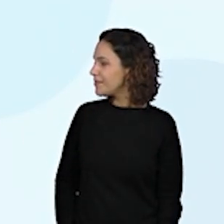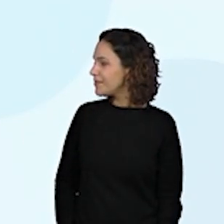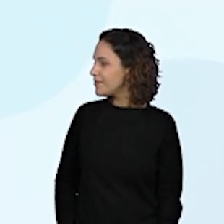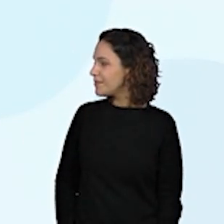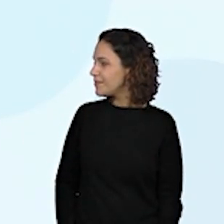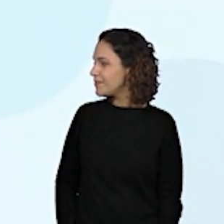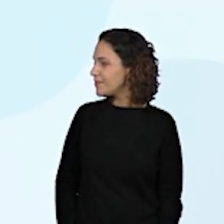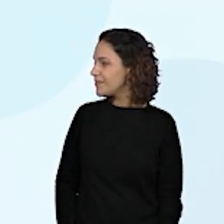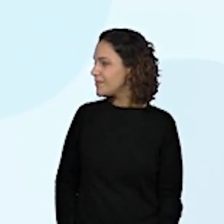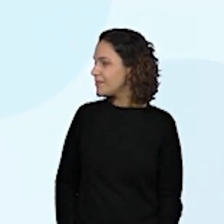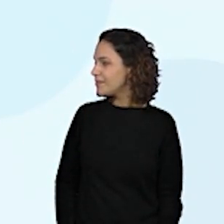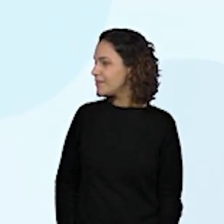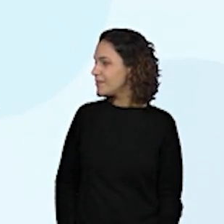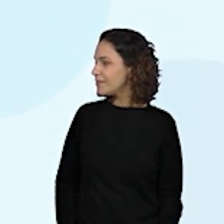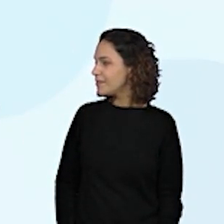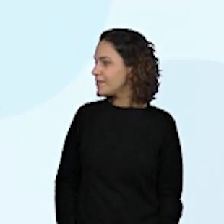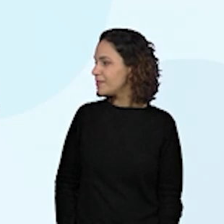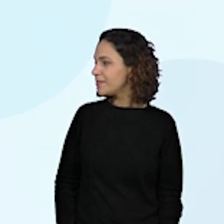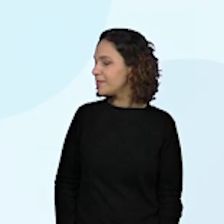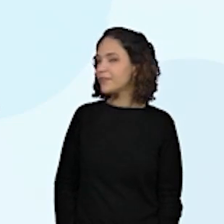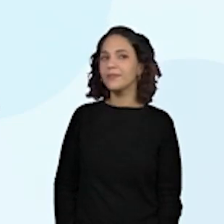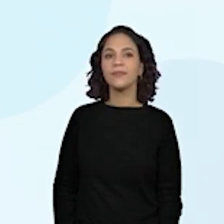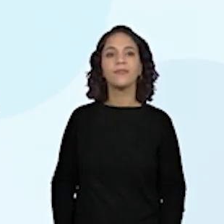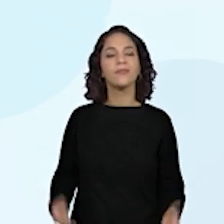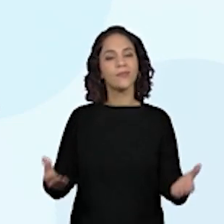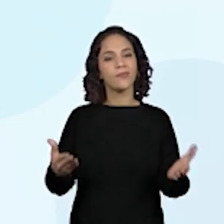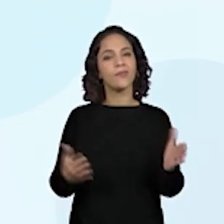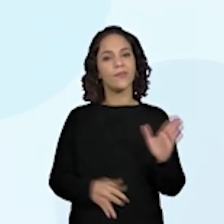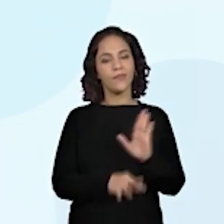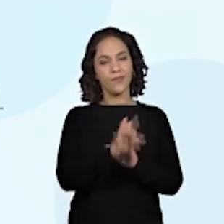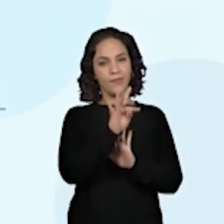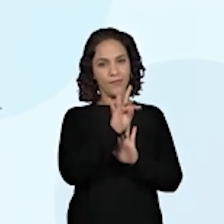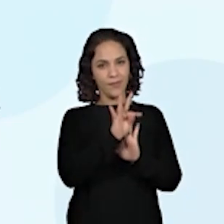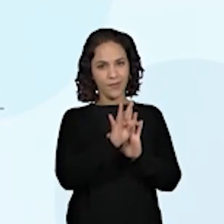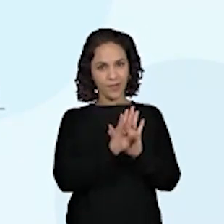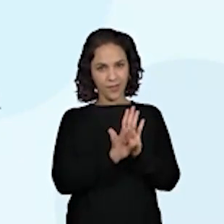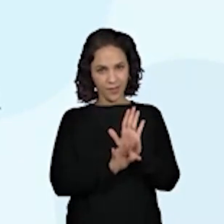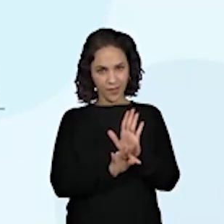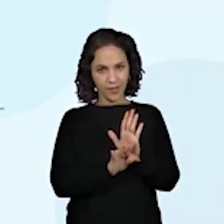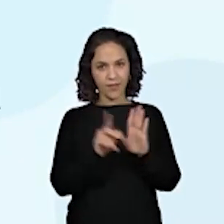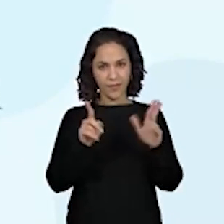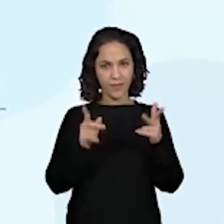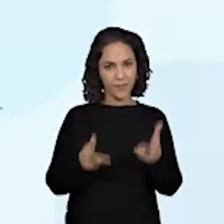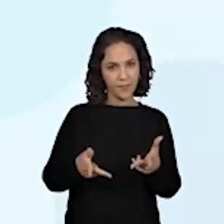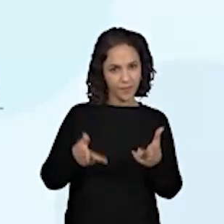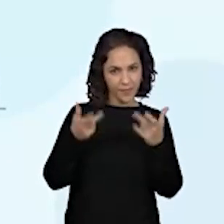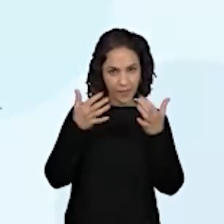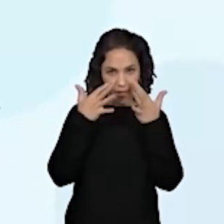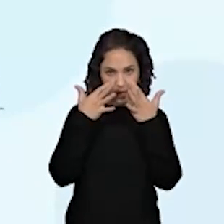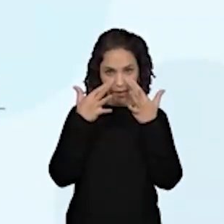ao texto que vocês observarão com atenção.